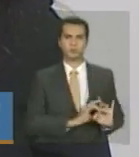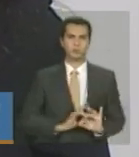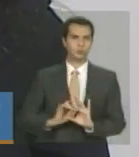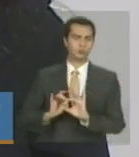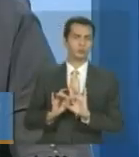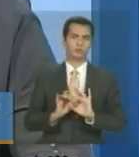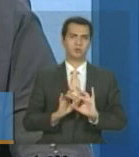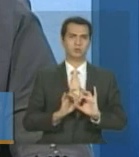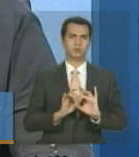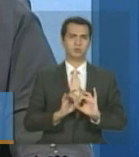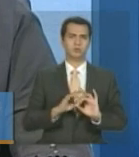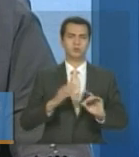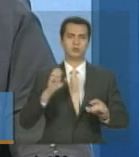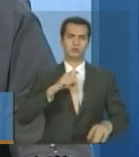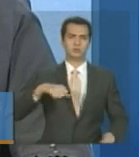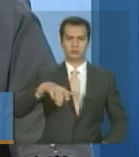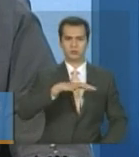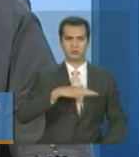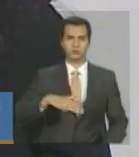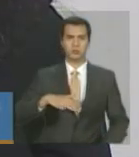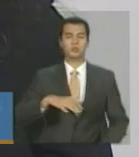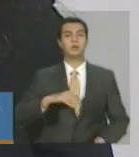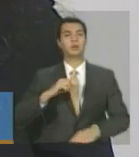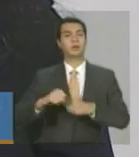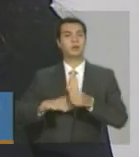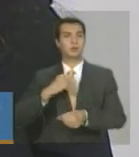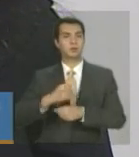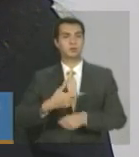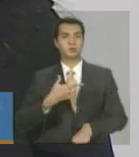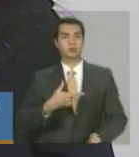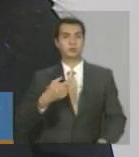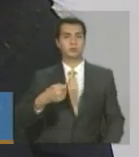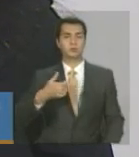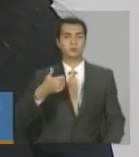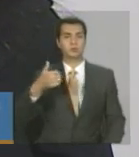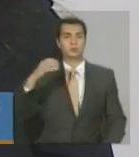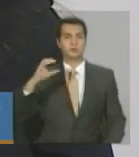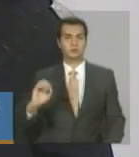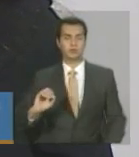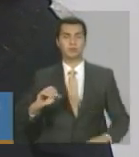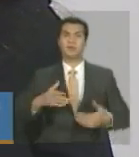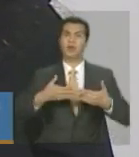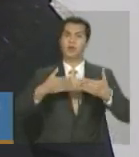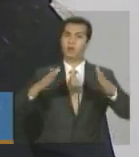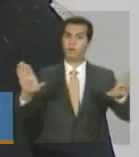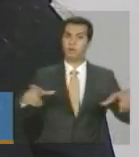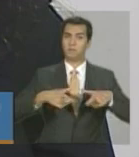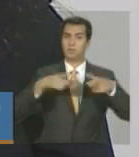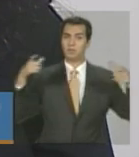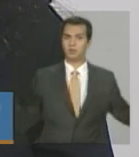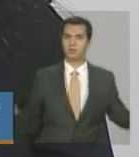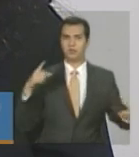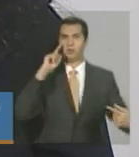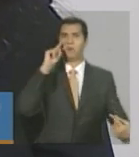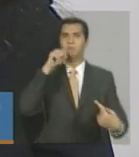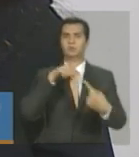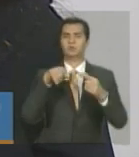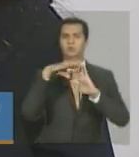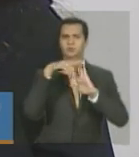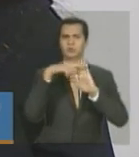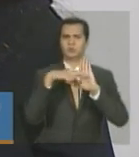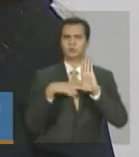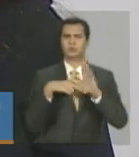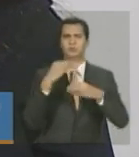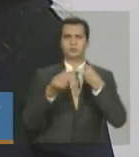complexidade. Em 2010, a gente ampliou bastante o escopo do censo, porque o censo passou a